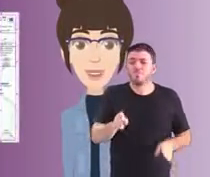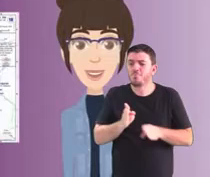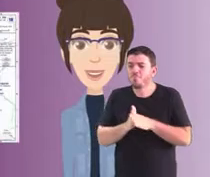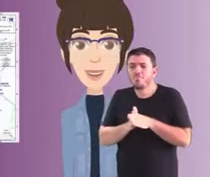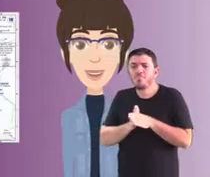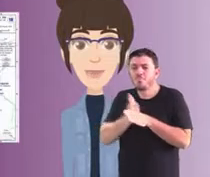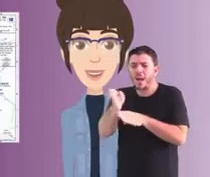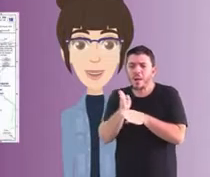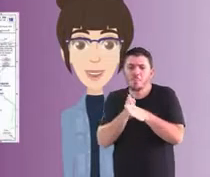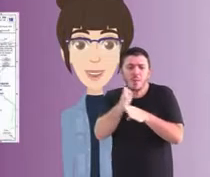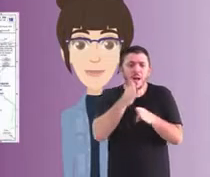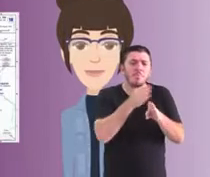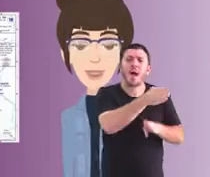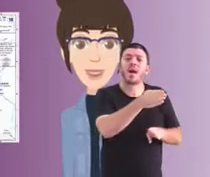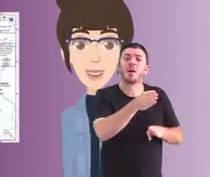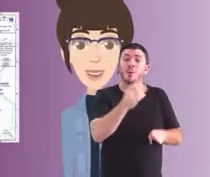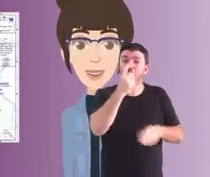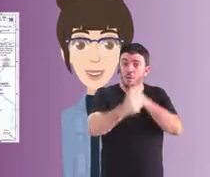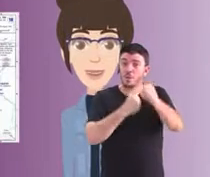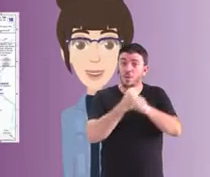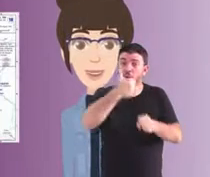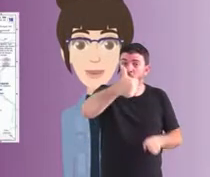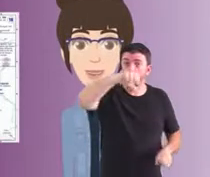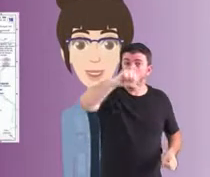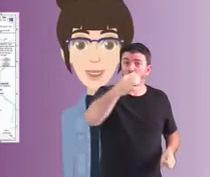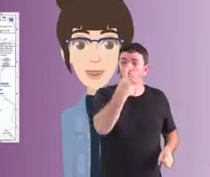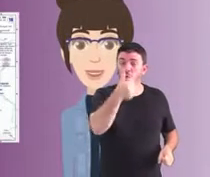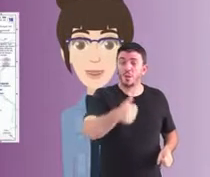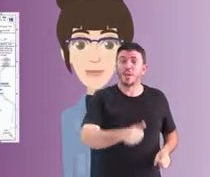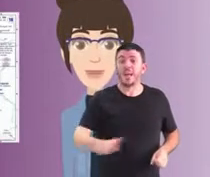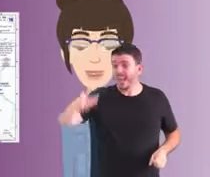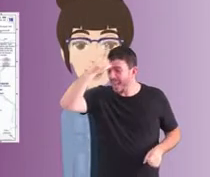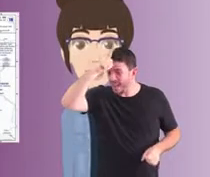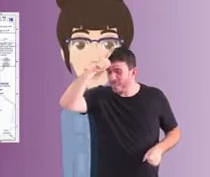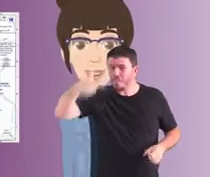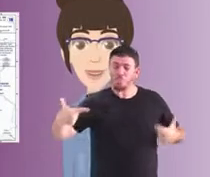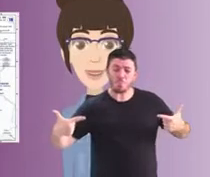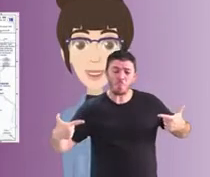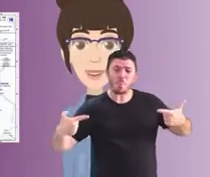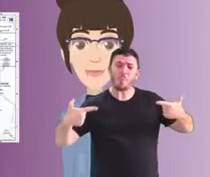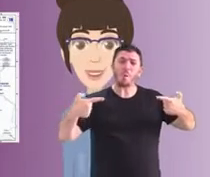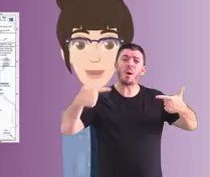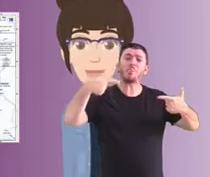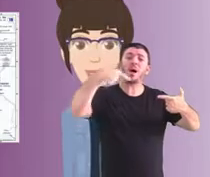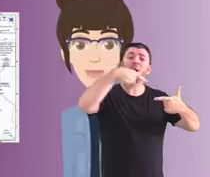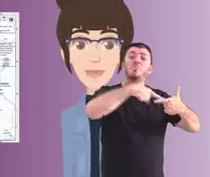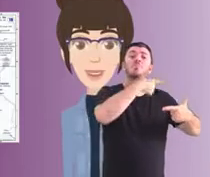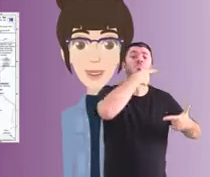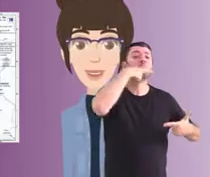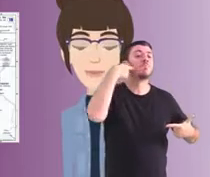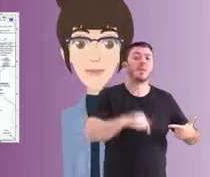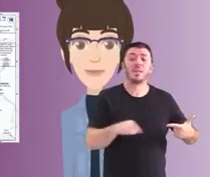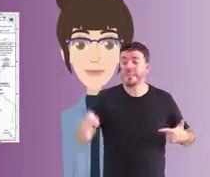Em 1941, a Alemanha voltou-se contra a União Soviética e tinha o objetivo de conquistar a sua parte